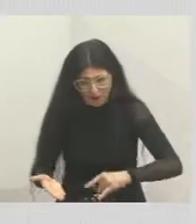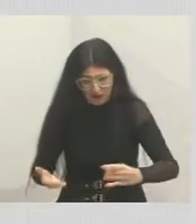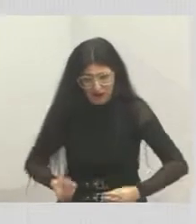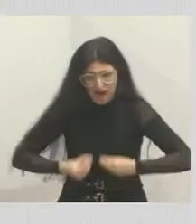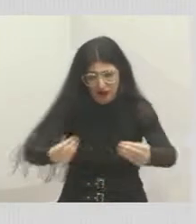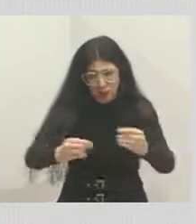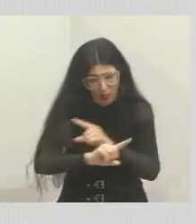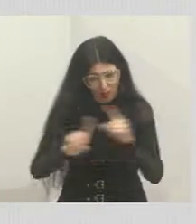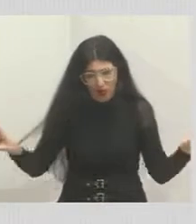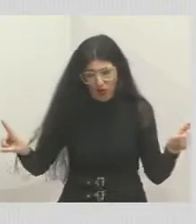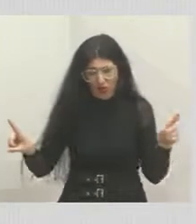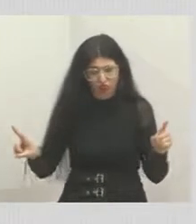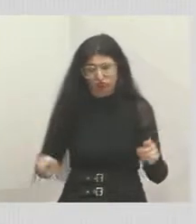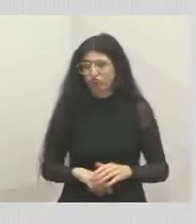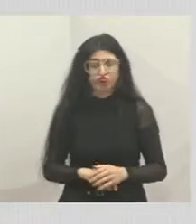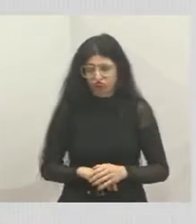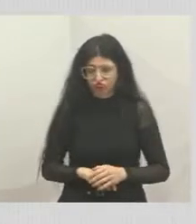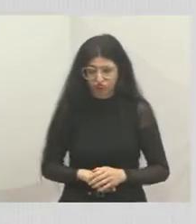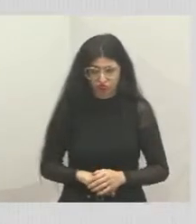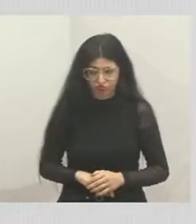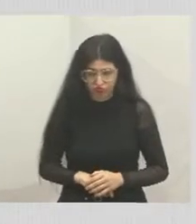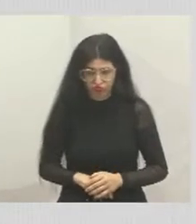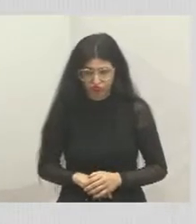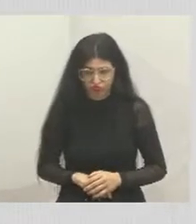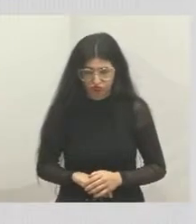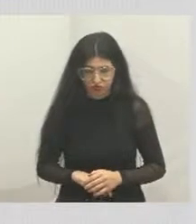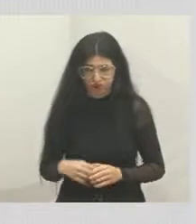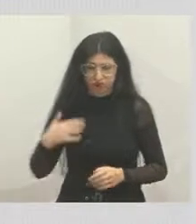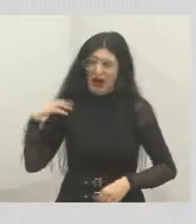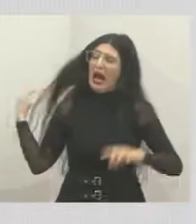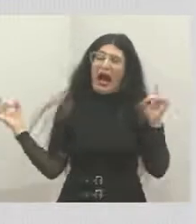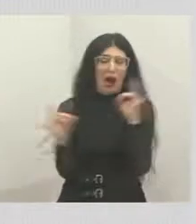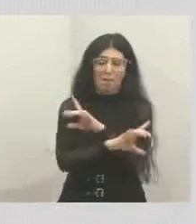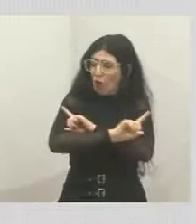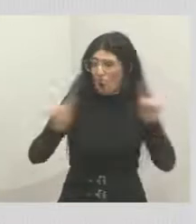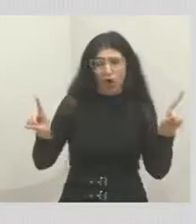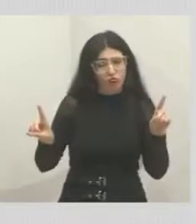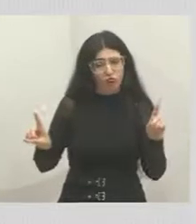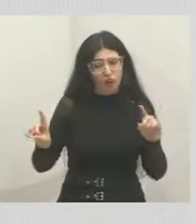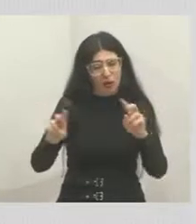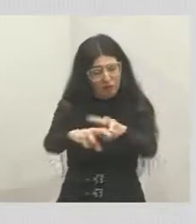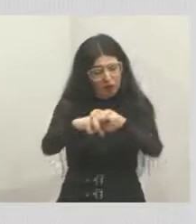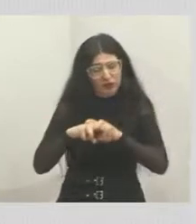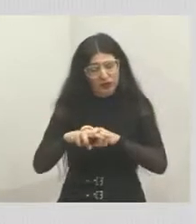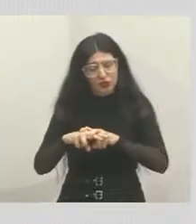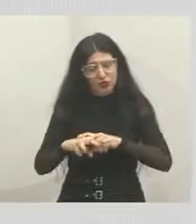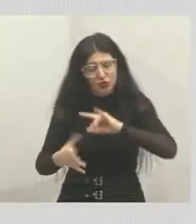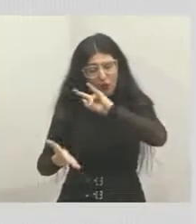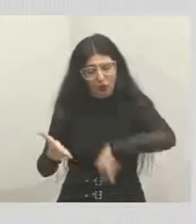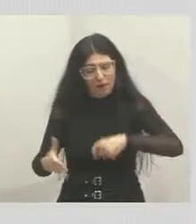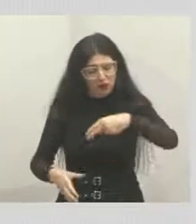54.165.000 e pago no ano de 2020, agora, até o segundo quadrimestre,